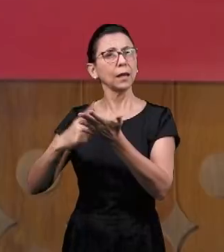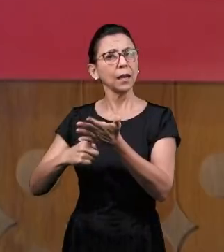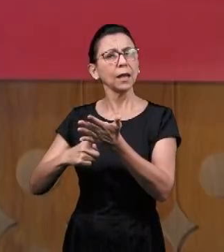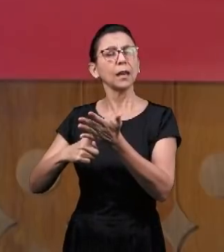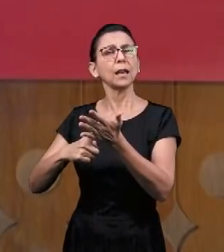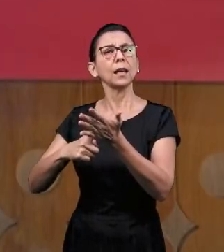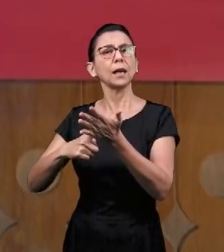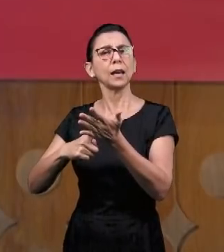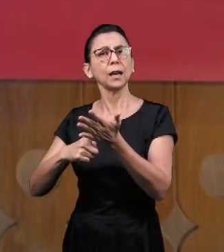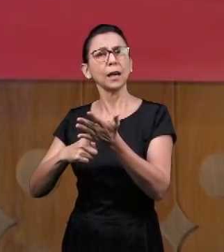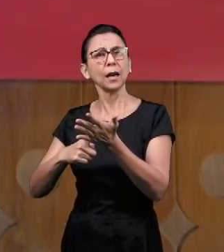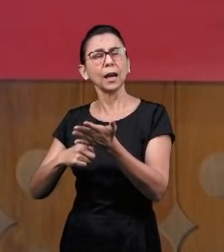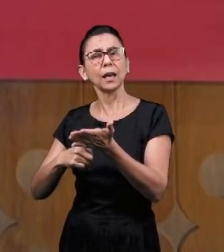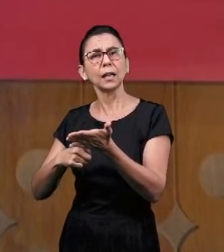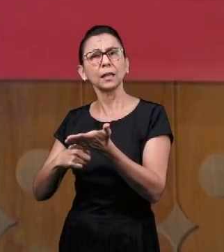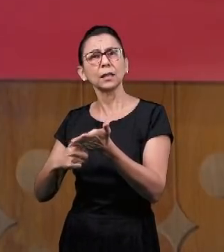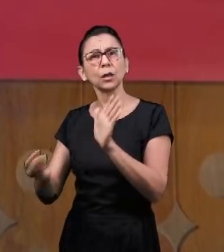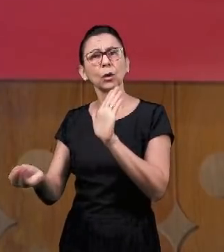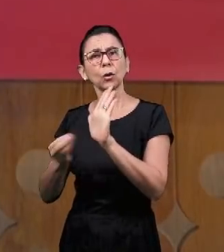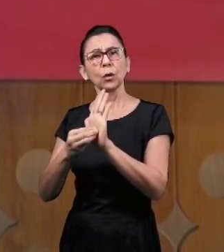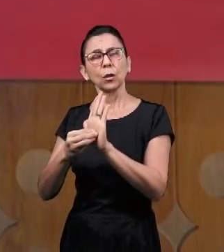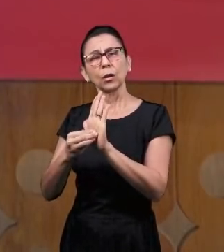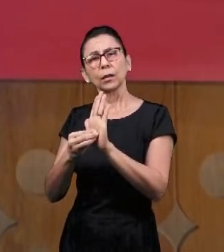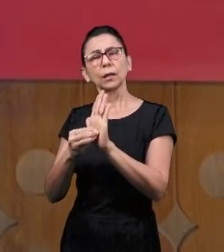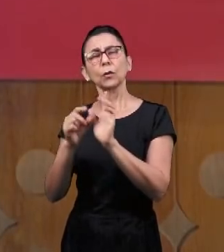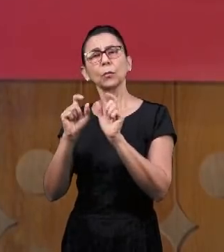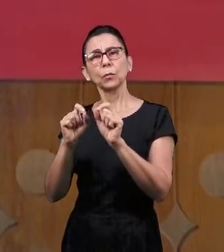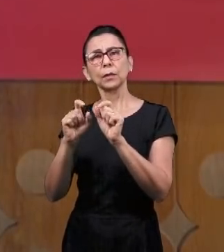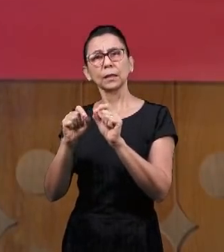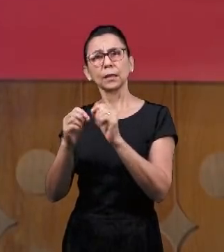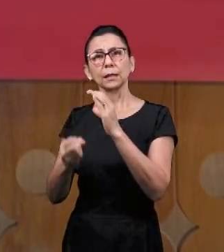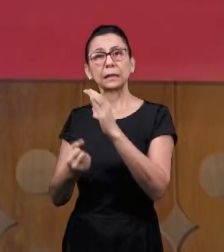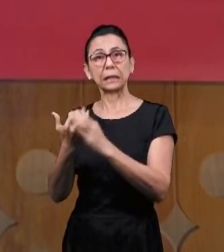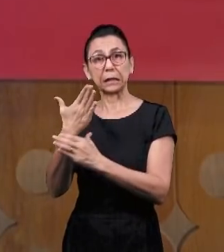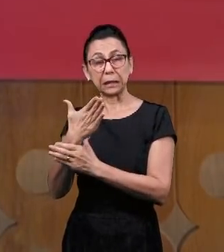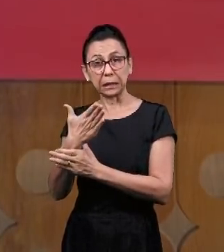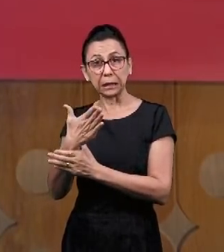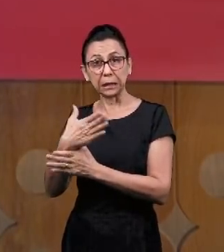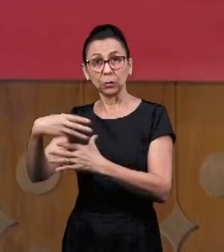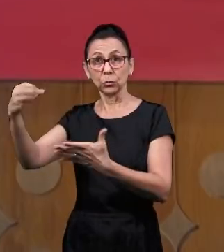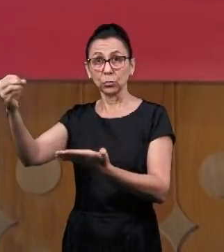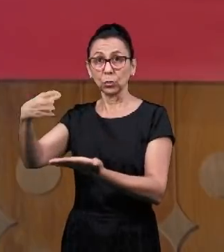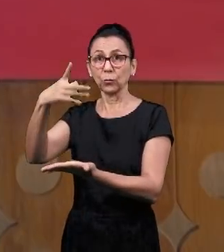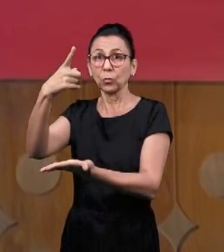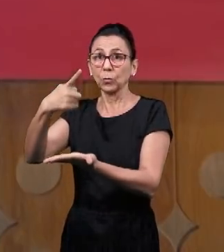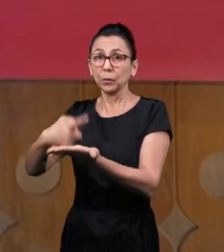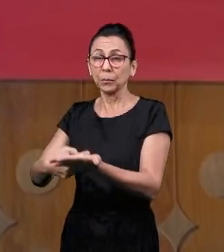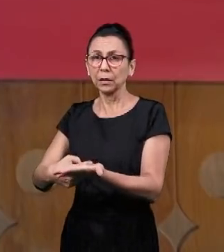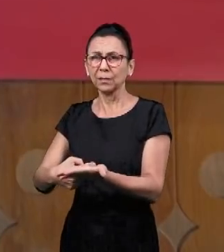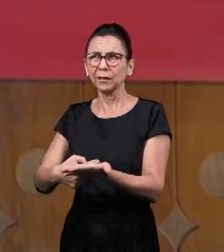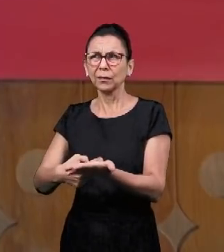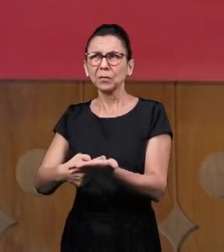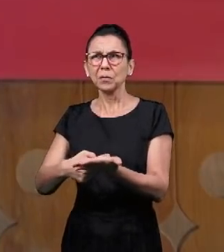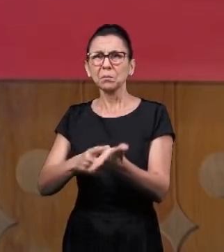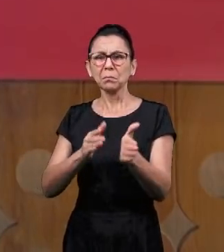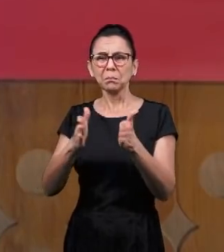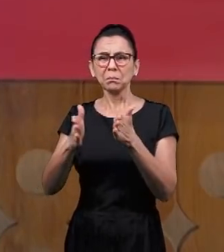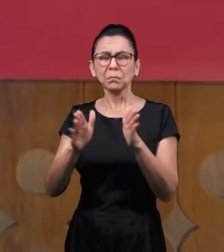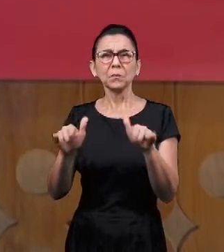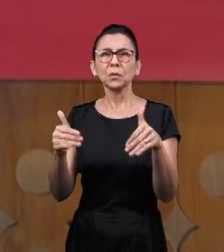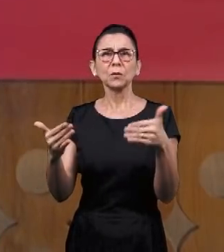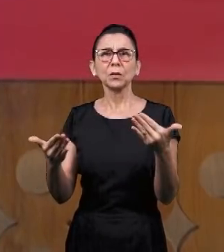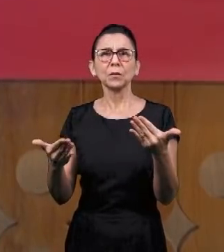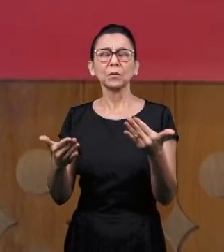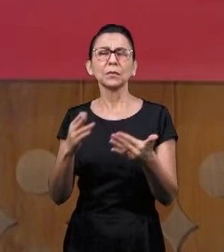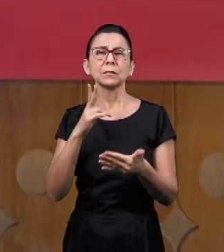estabelece o novo pacto, deixando o velho para trás e o novo. Quando? Na ceia. O que